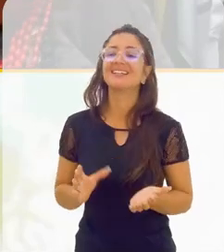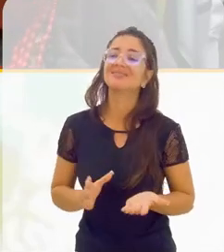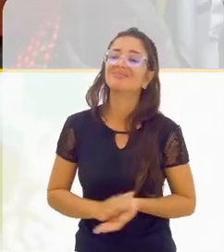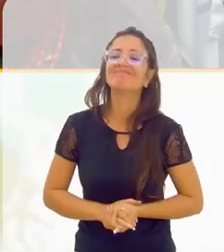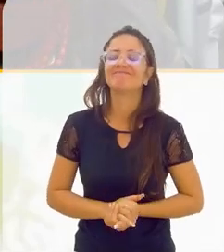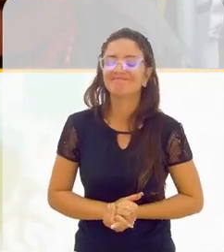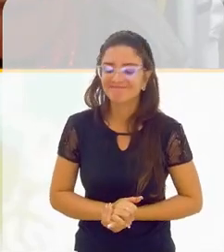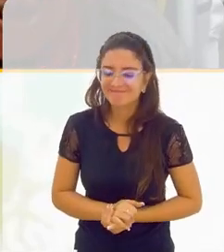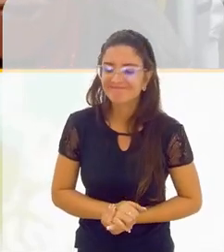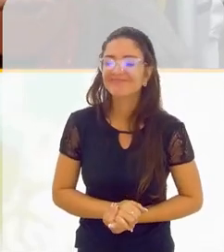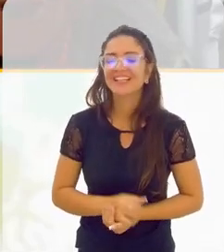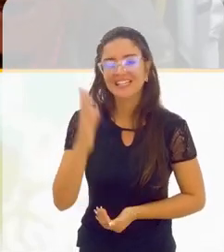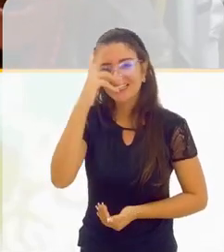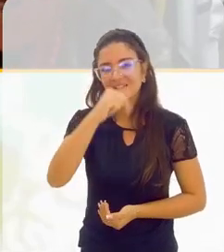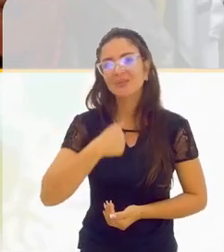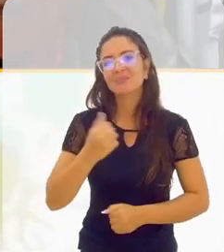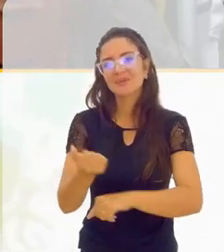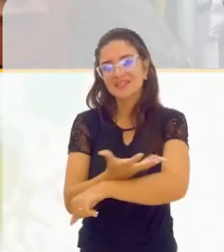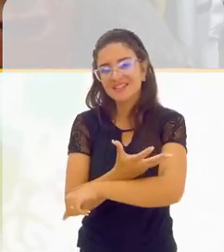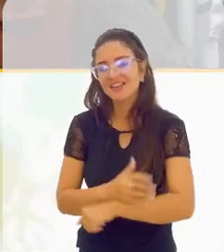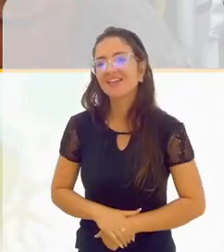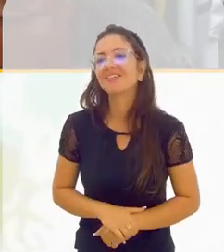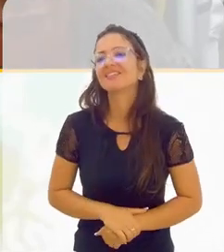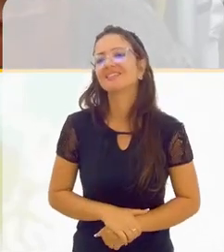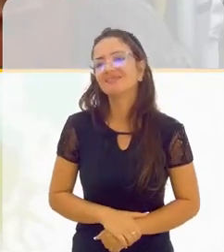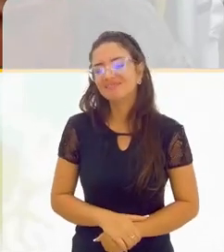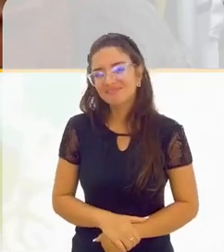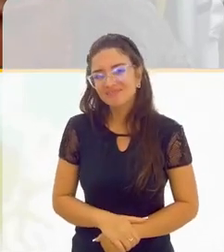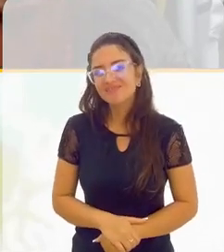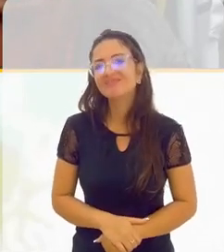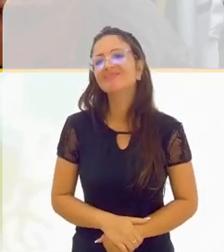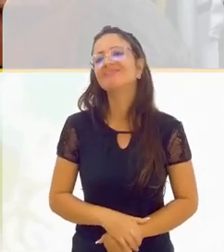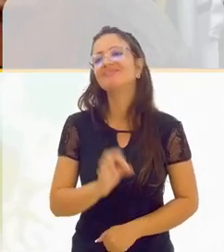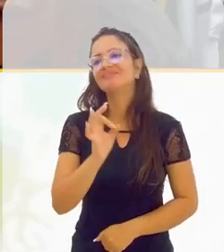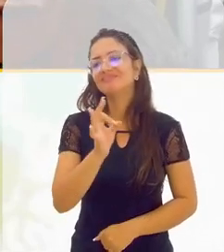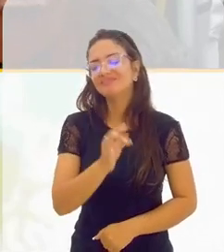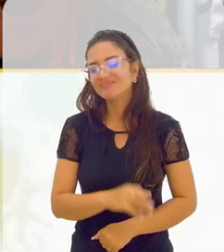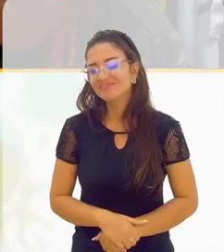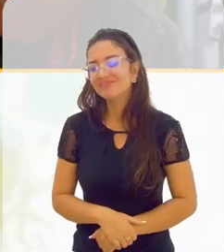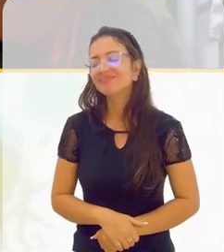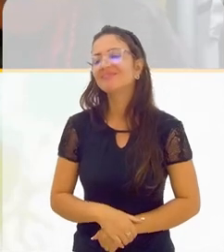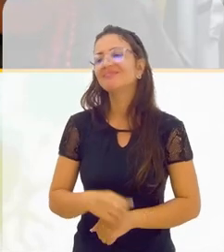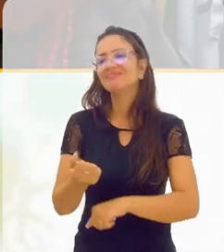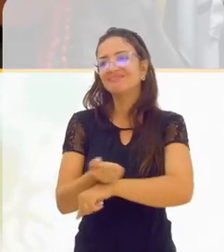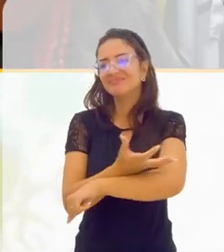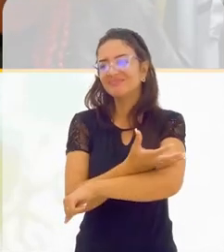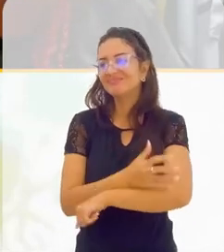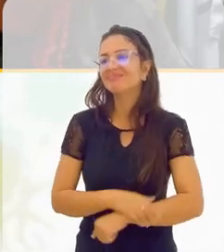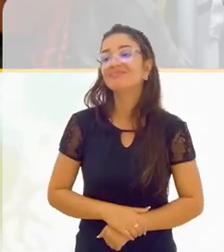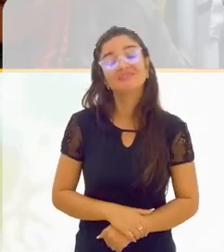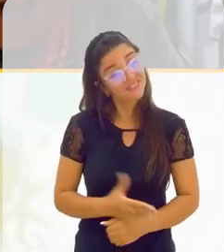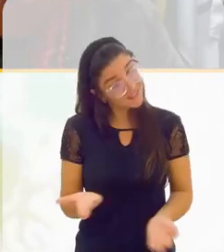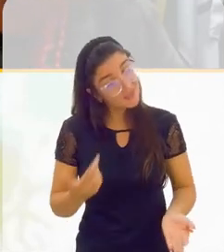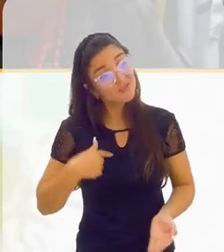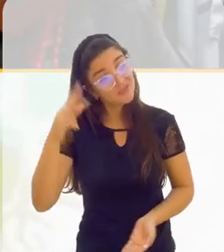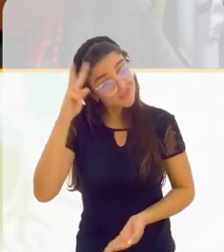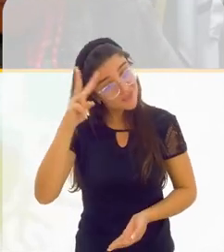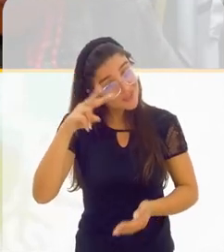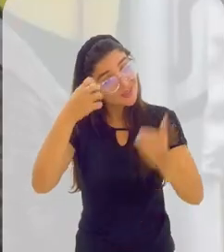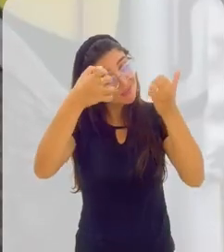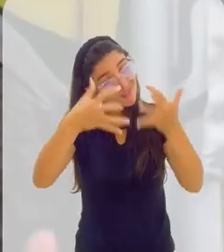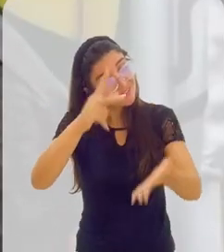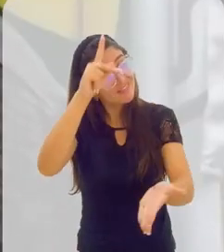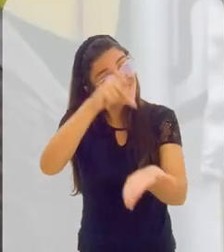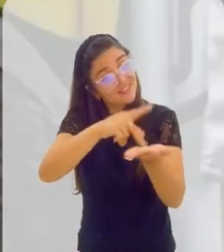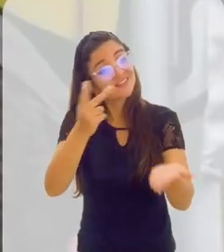Ai meu Deus mas é que a gente se emociona não é isso a gente se emociona mas eu faço questão de contar coisas reais da